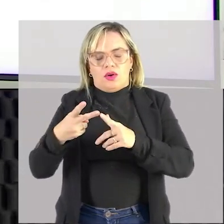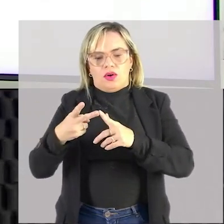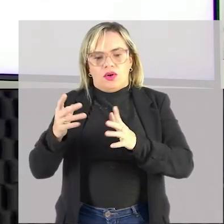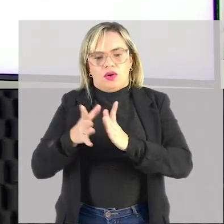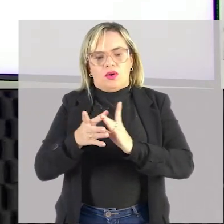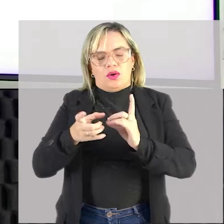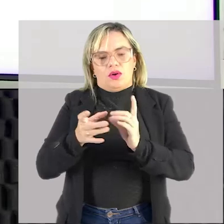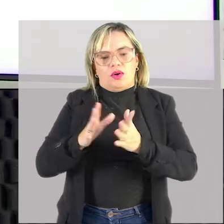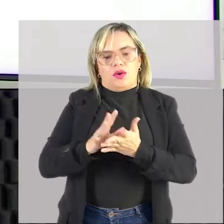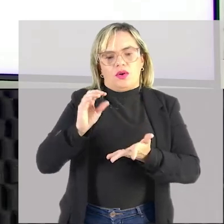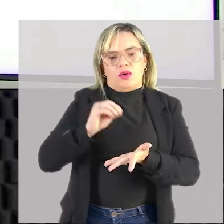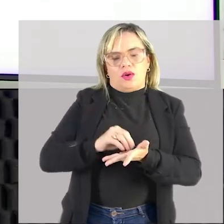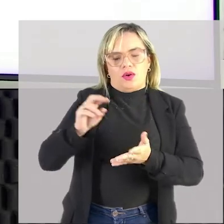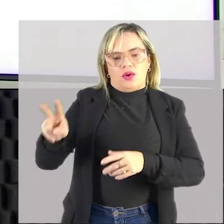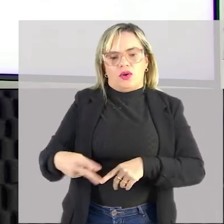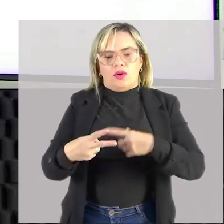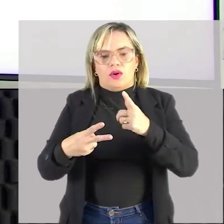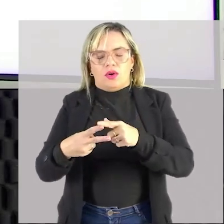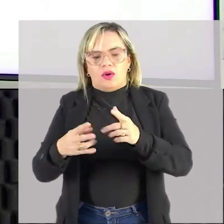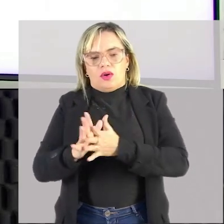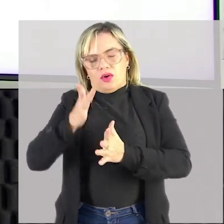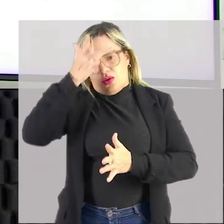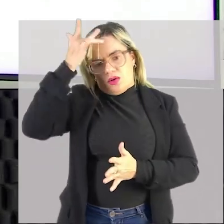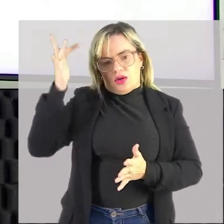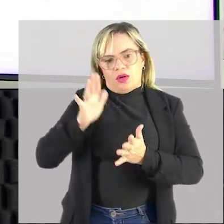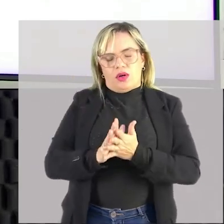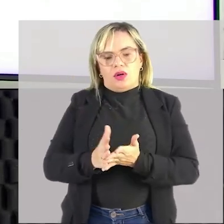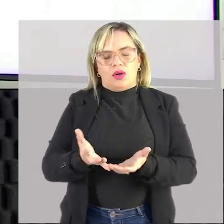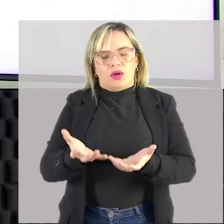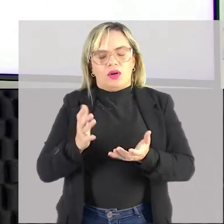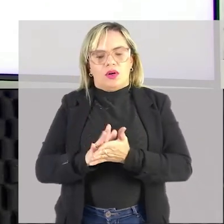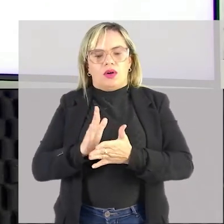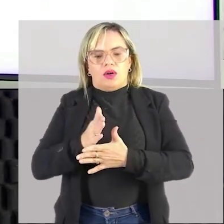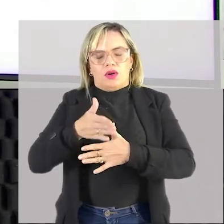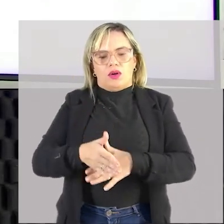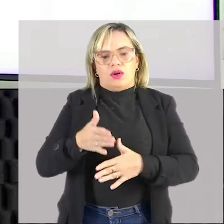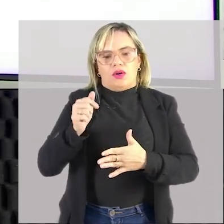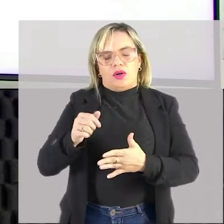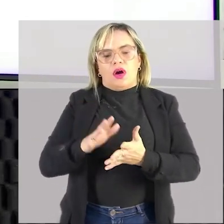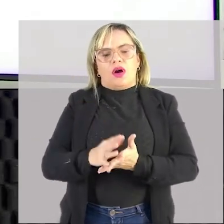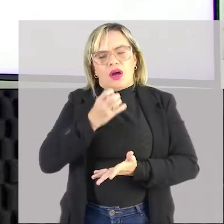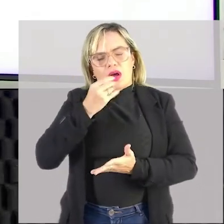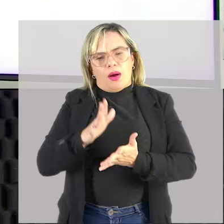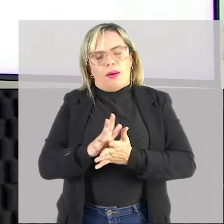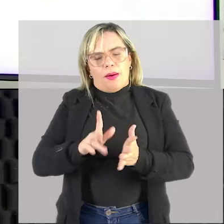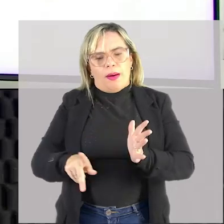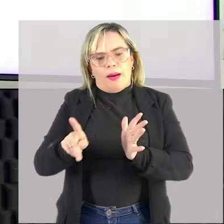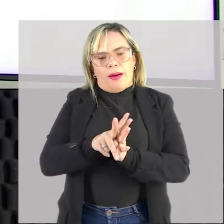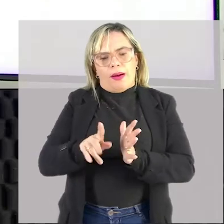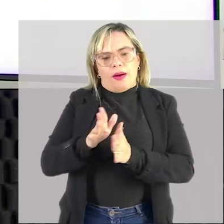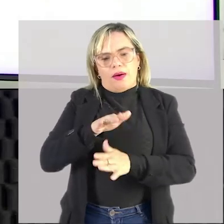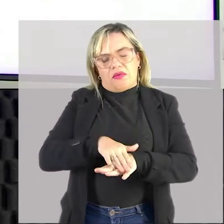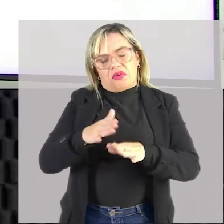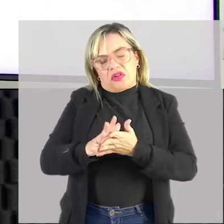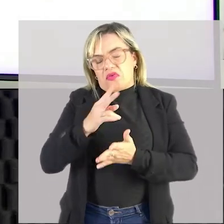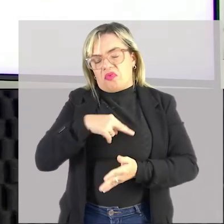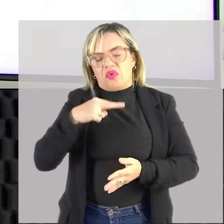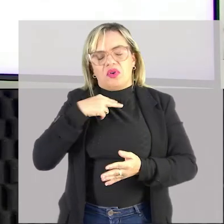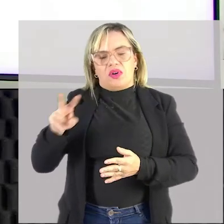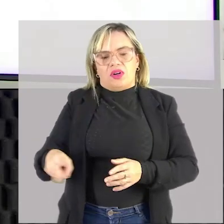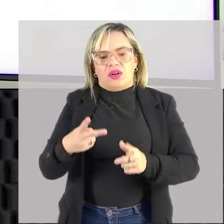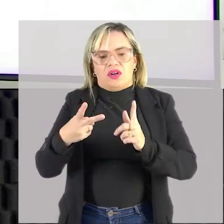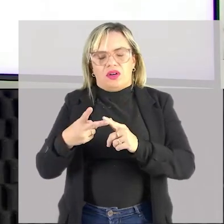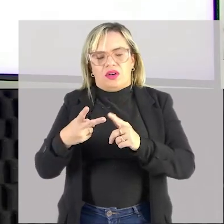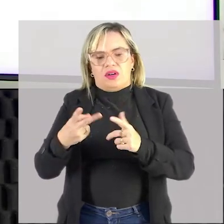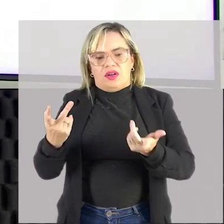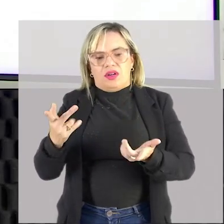incompleta. Um que as pessoas queriam participar das decisões que iam beneficiar elas próprias, mas não podiam, era excludente, e o outro elas queriam participar das coisas que elas